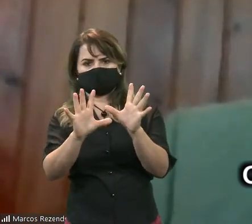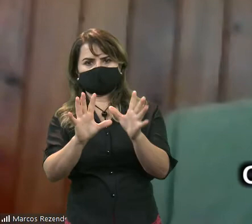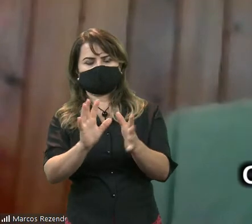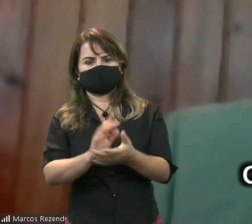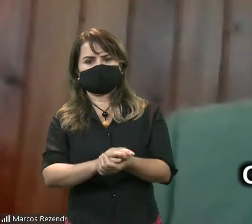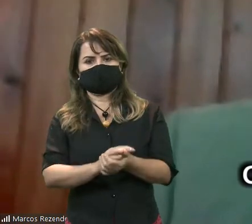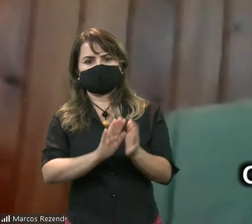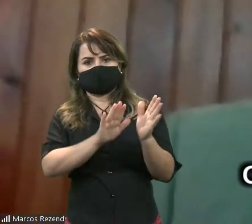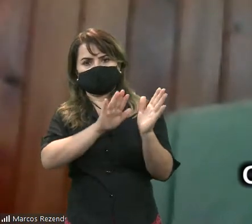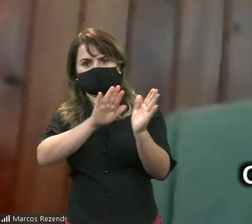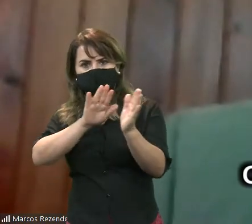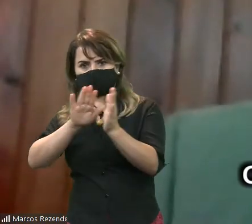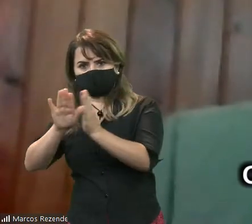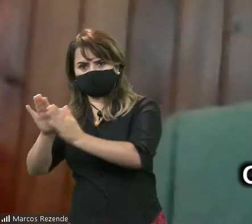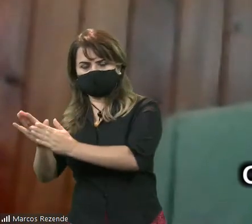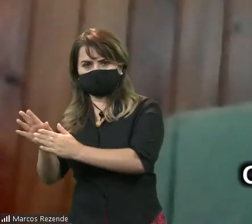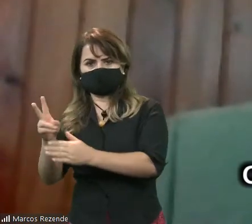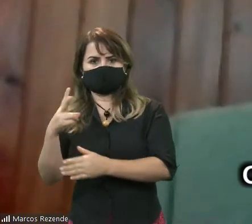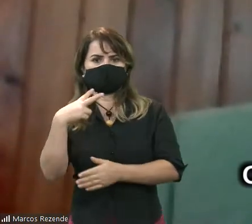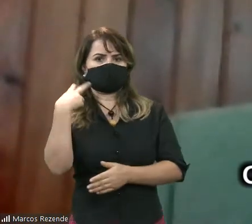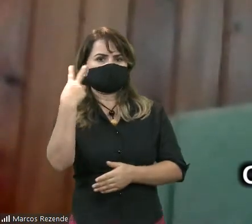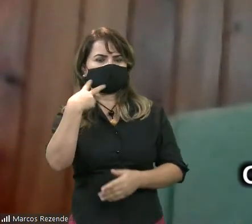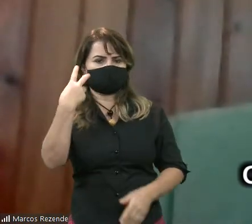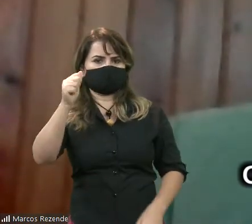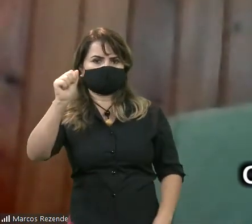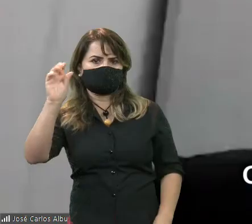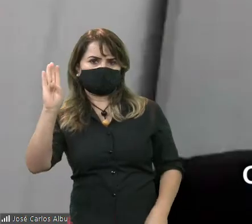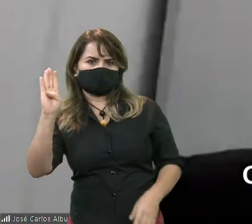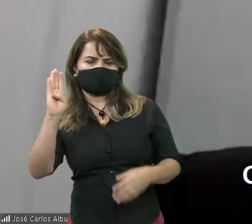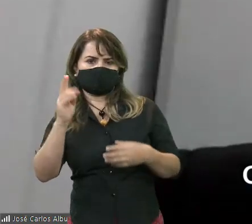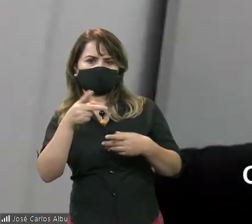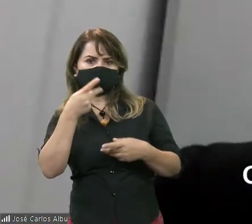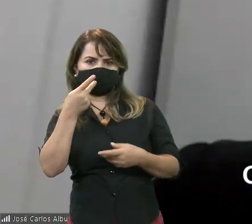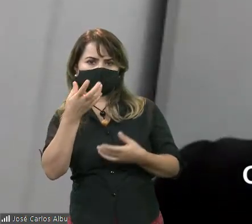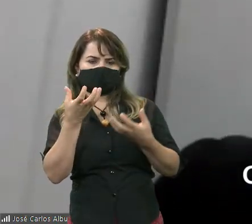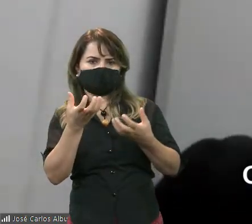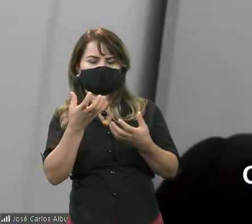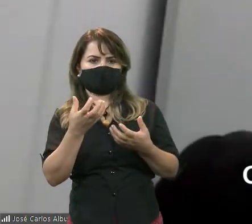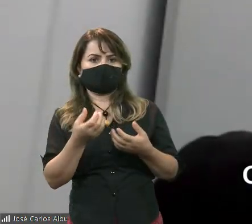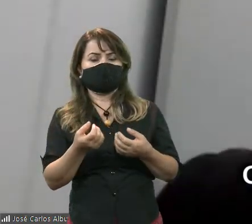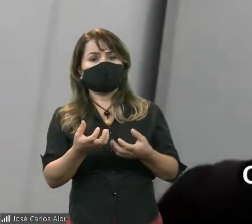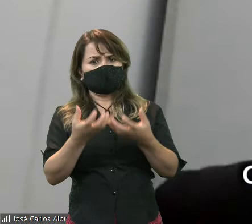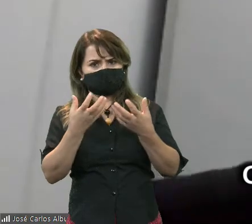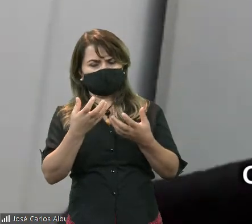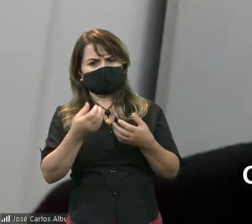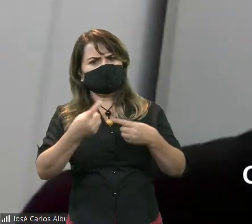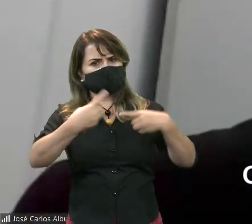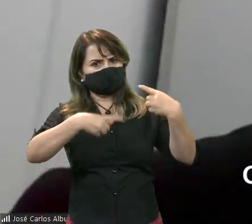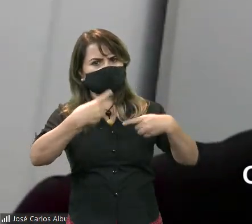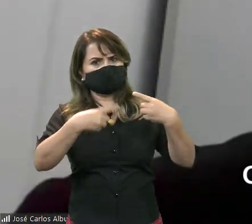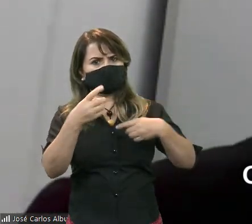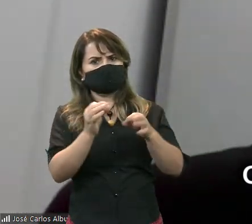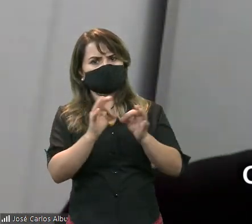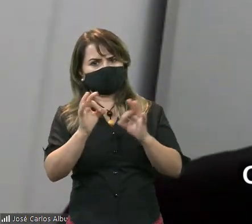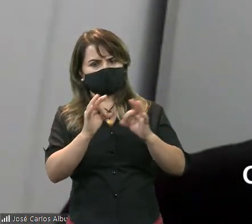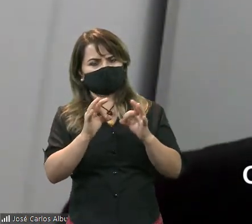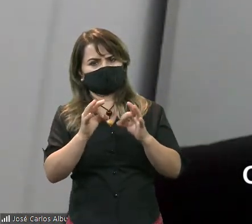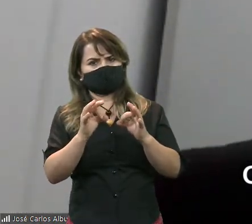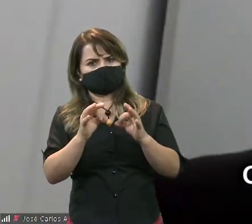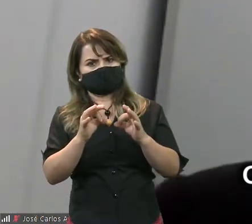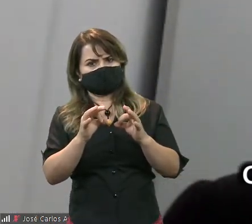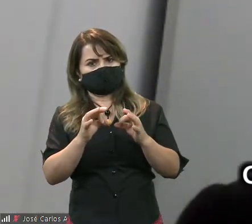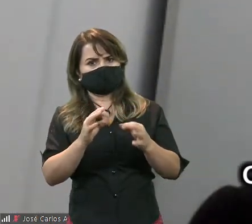Questão de ordem, vereador Buquerque. Não, presidente, eu gostaria de me inscrever para discutir o projeto.